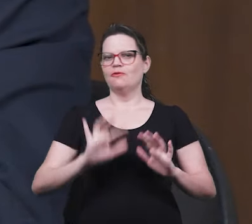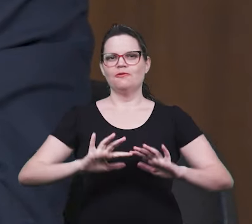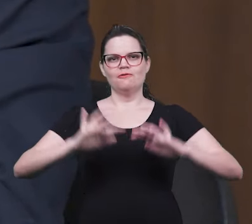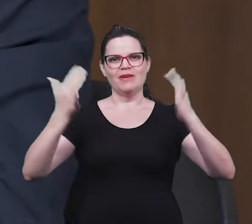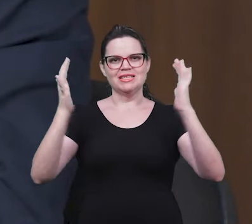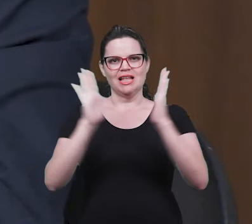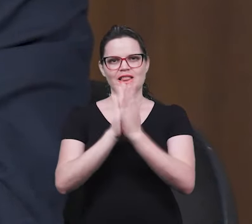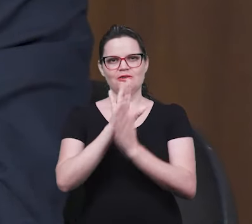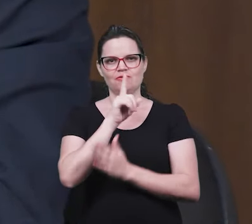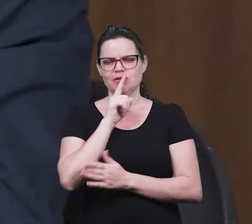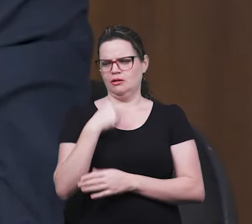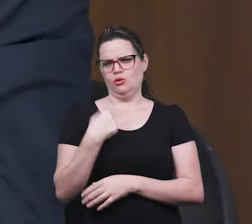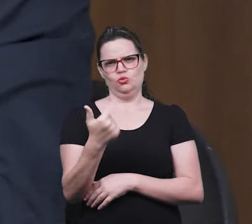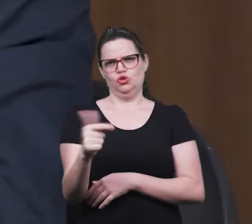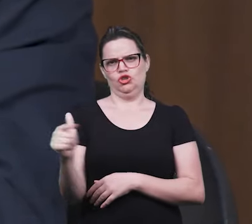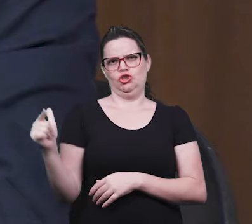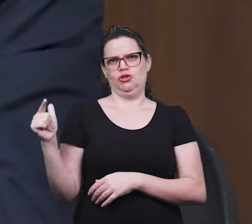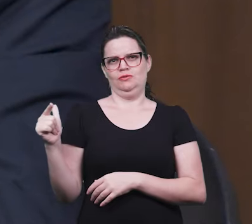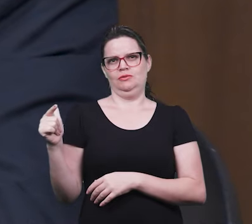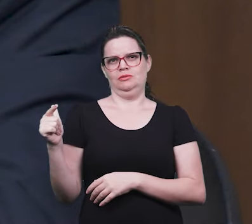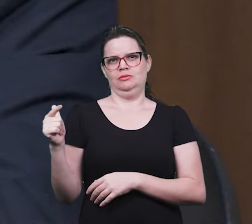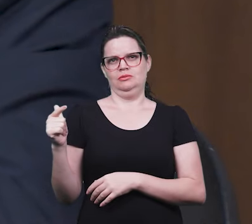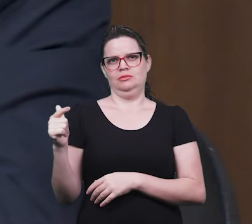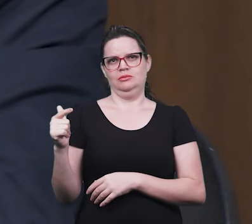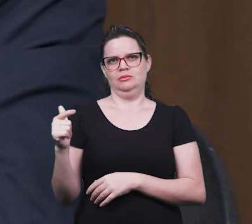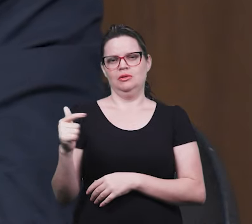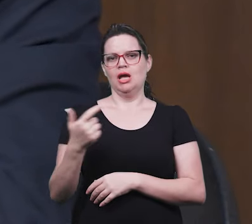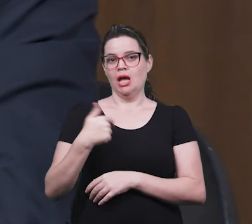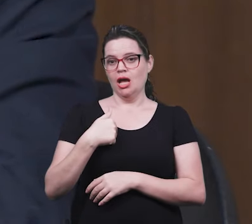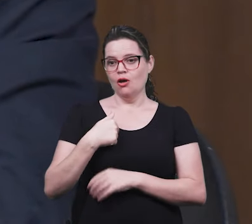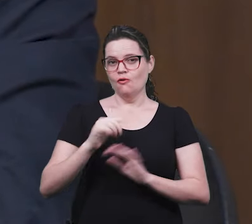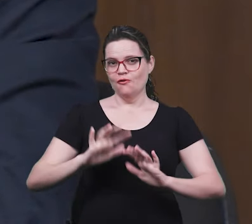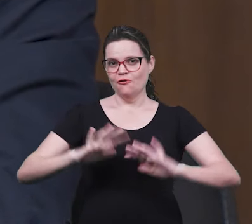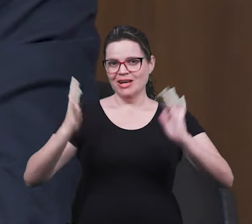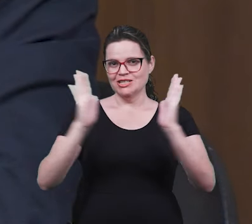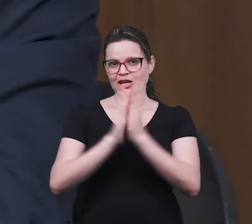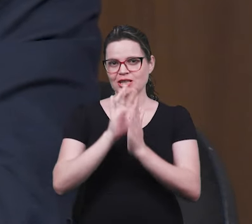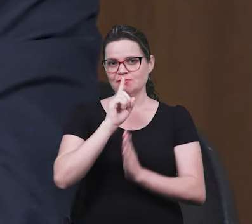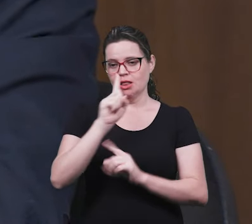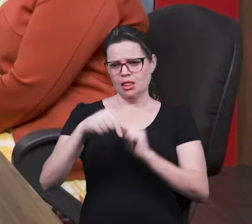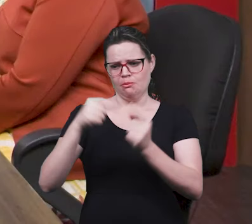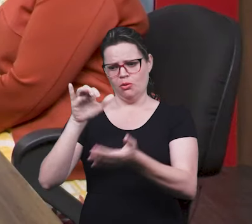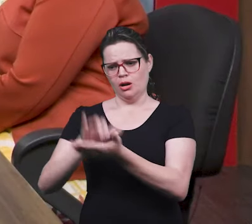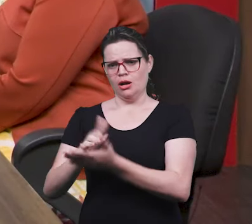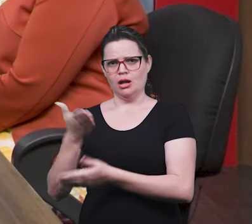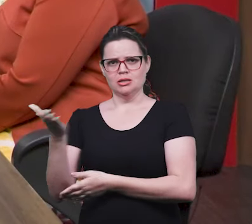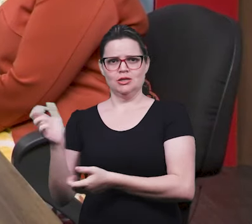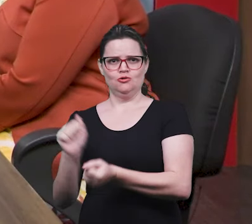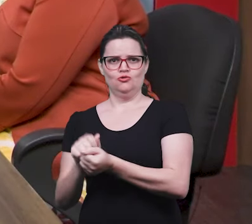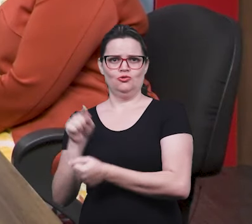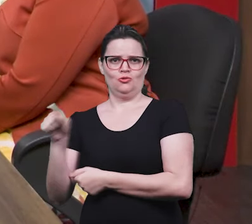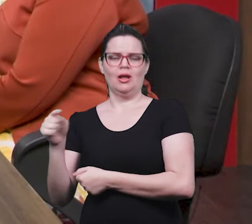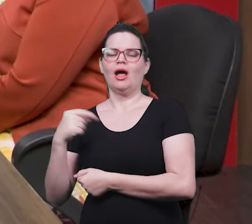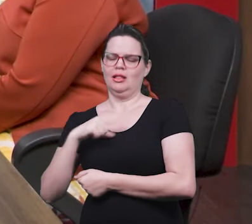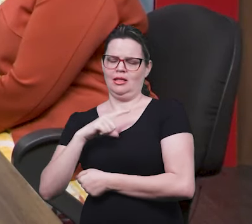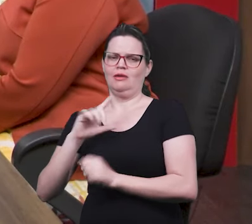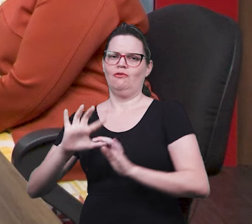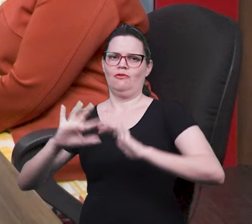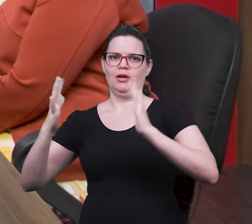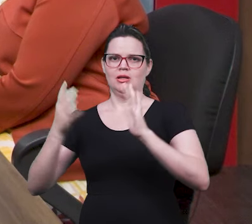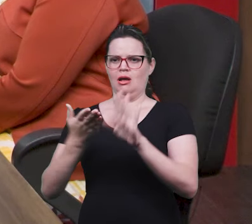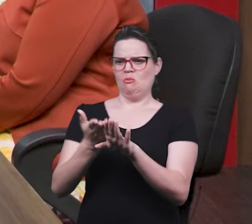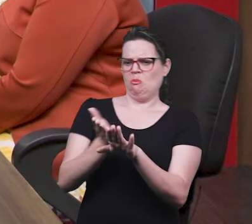aniversário. Nunca tive. Fui ter festa de aniversário depois de casada, depois do casamento. Não tive.